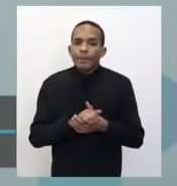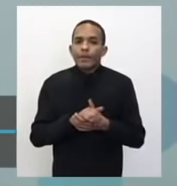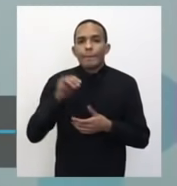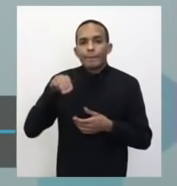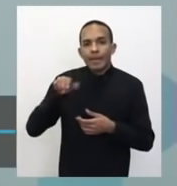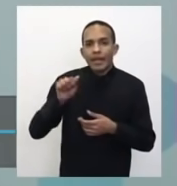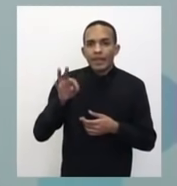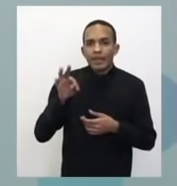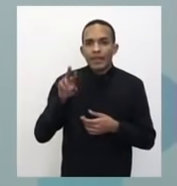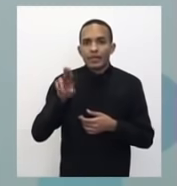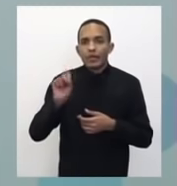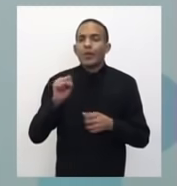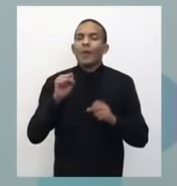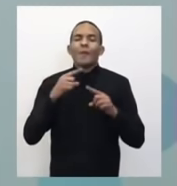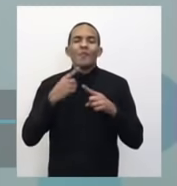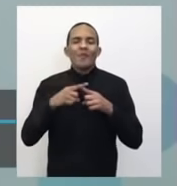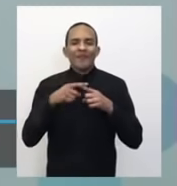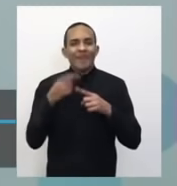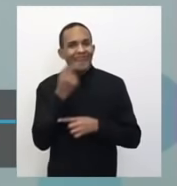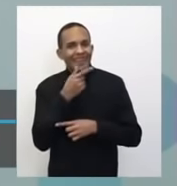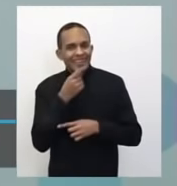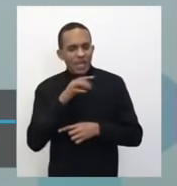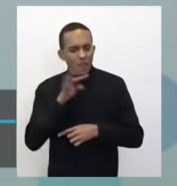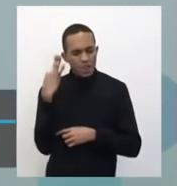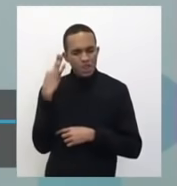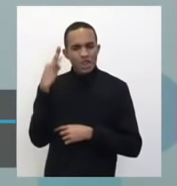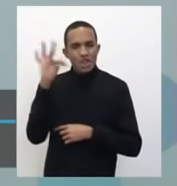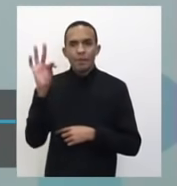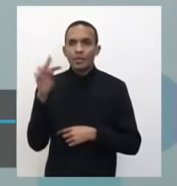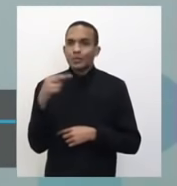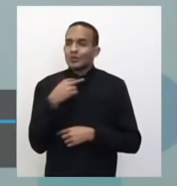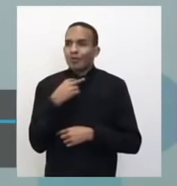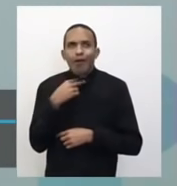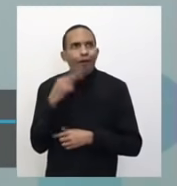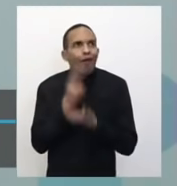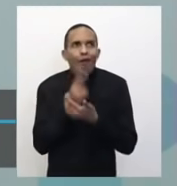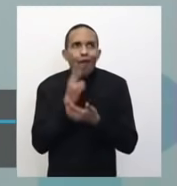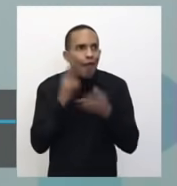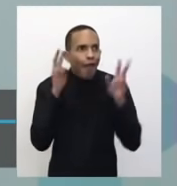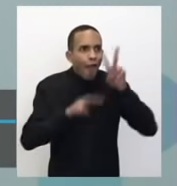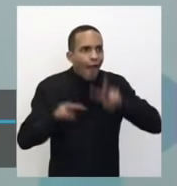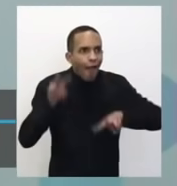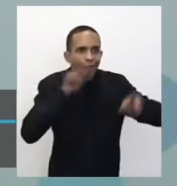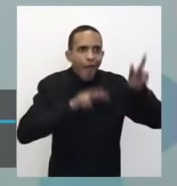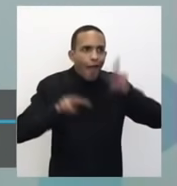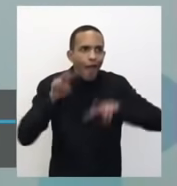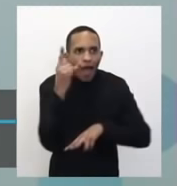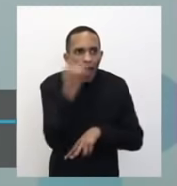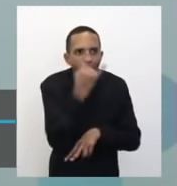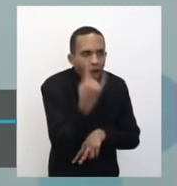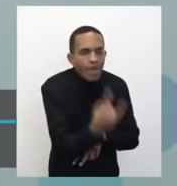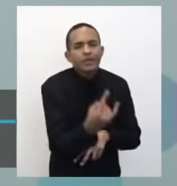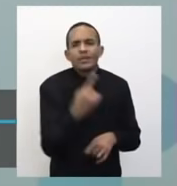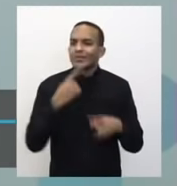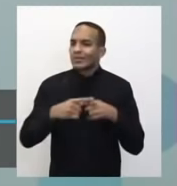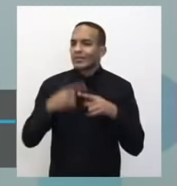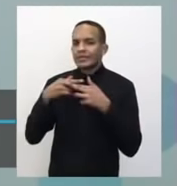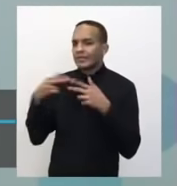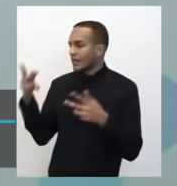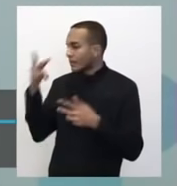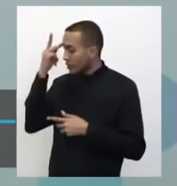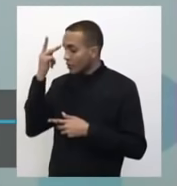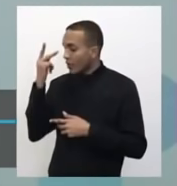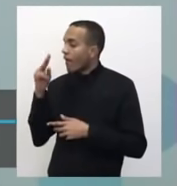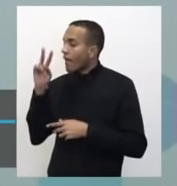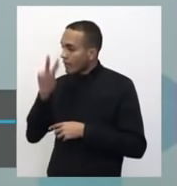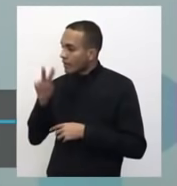pode ser engraçado, top, não dá pra parar de ver. Porque muitas pessoas fazem isso, disse a Ana